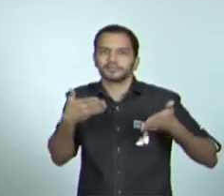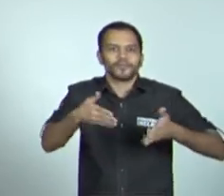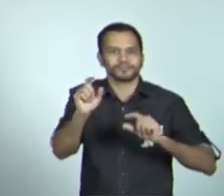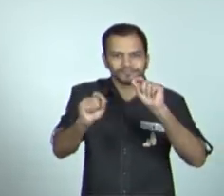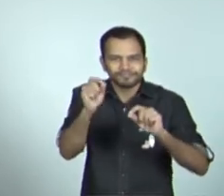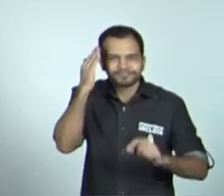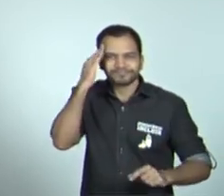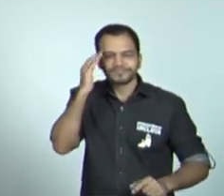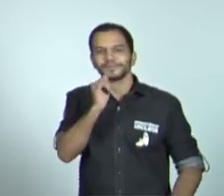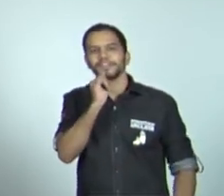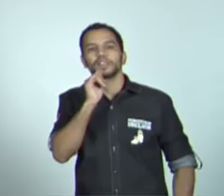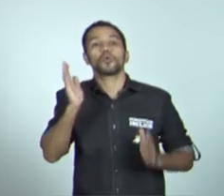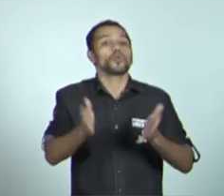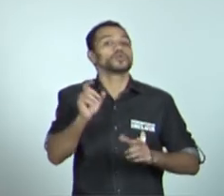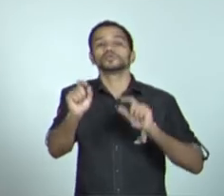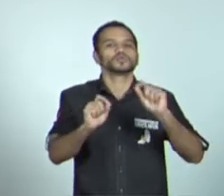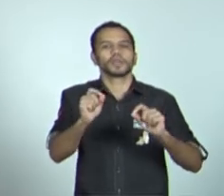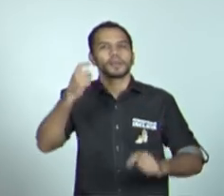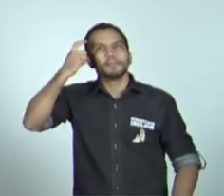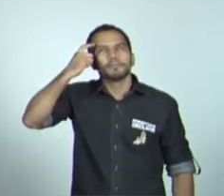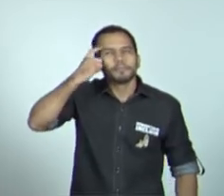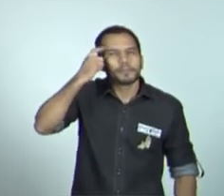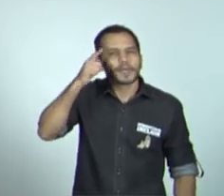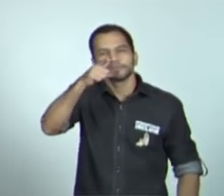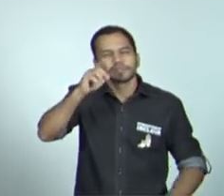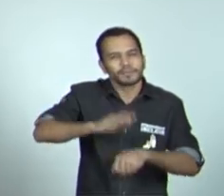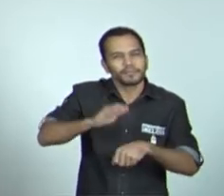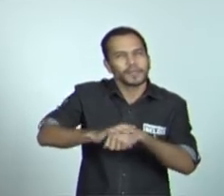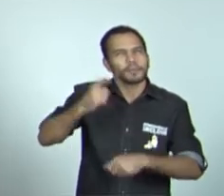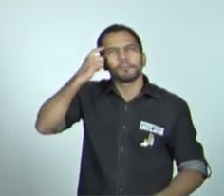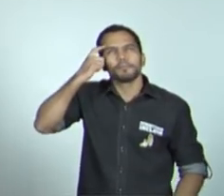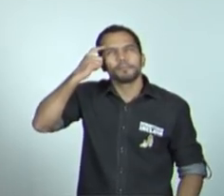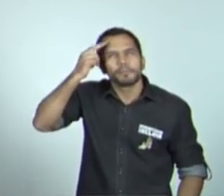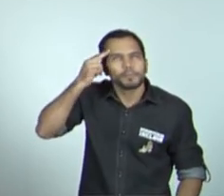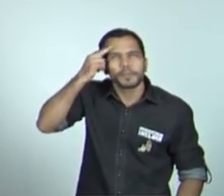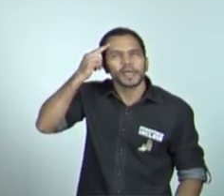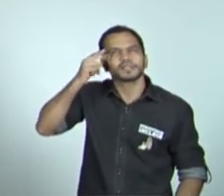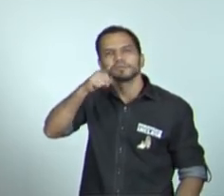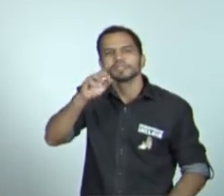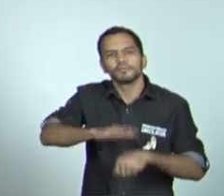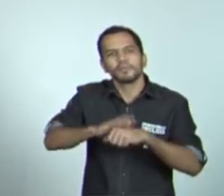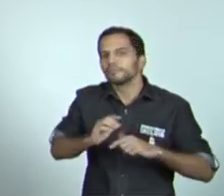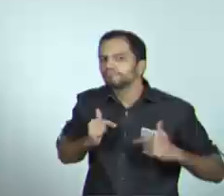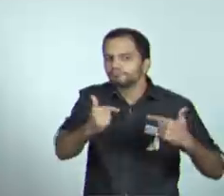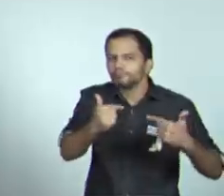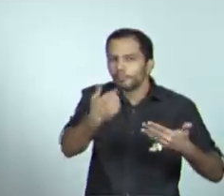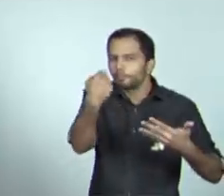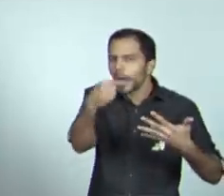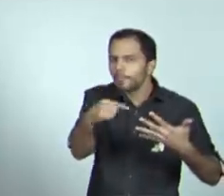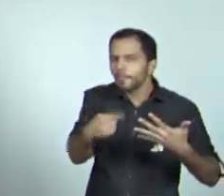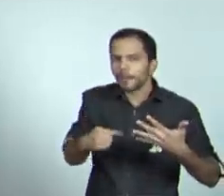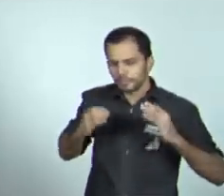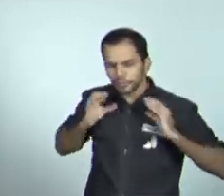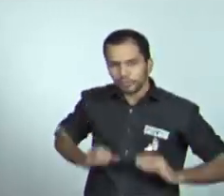só que o mindset de hoje o pensamento que se define de hoje o conjunto de respostas de pensamentos sentimentos e comportamentos